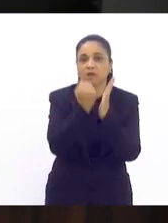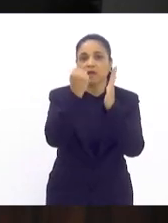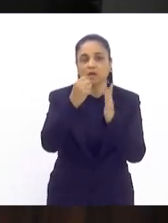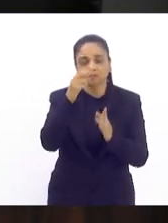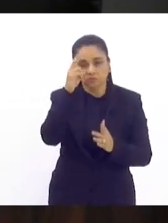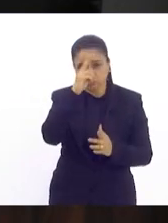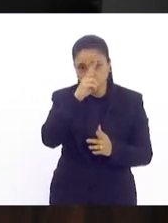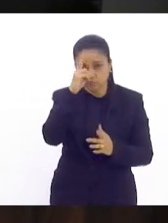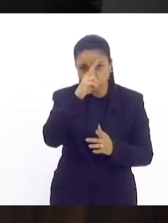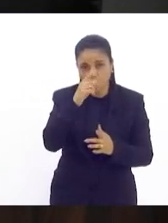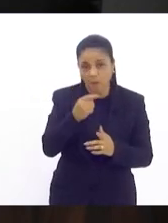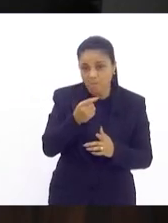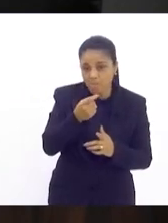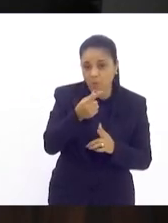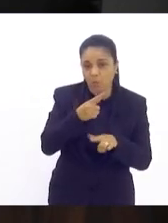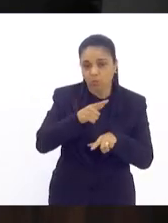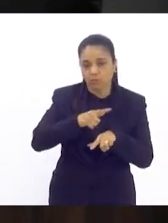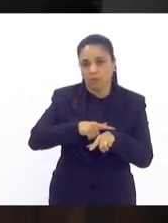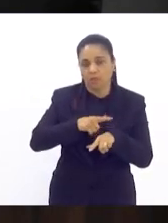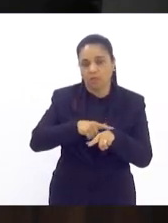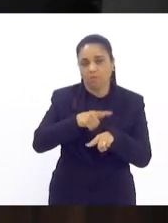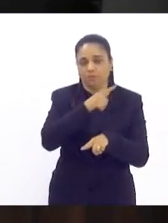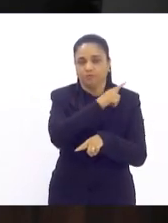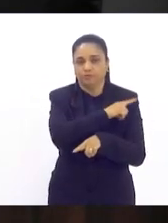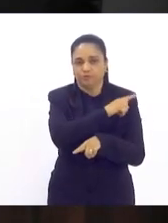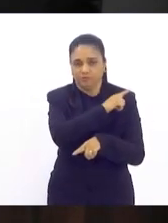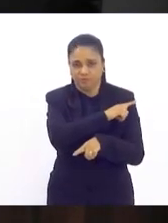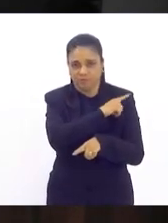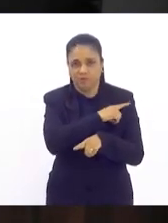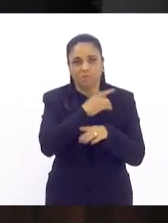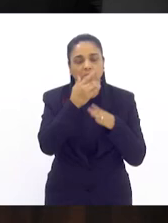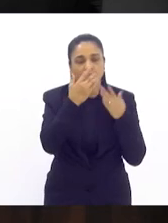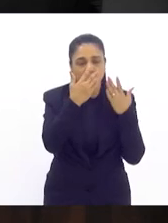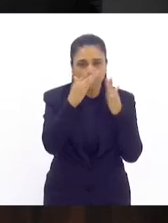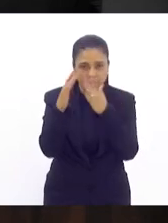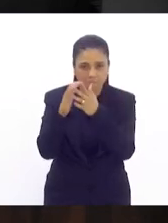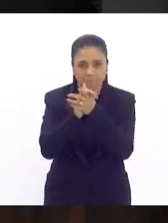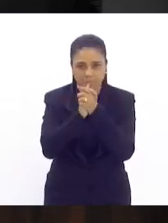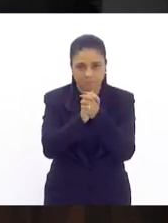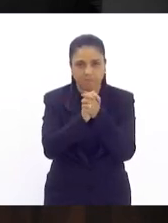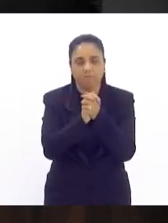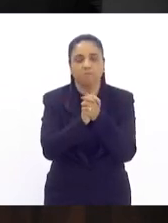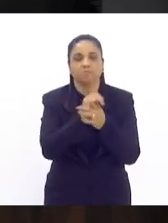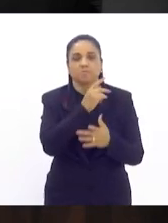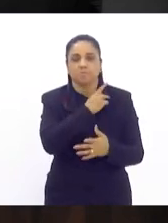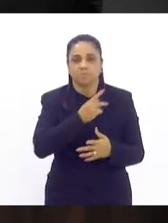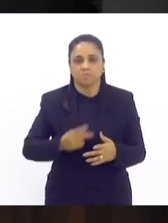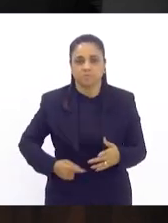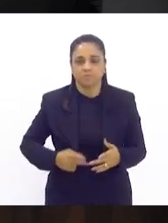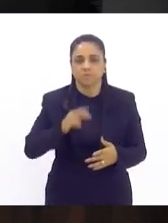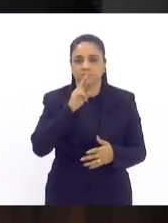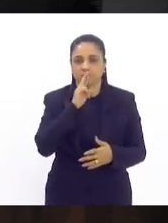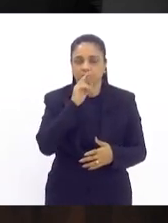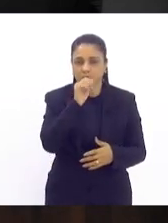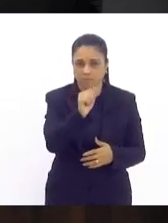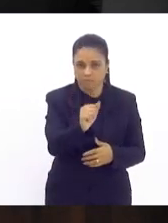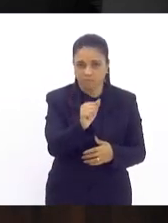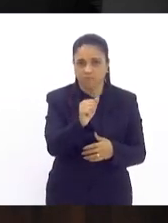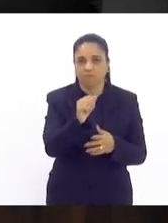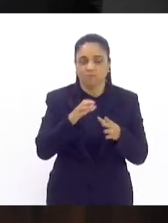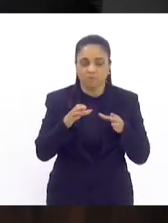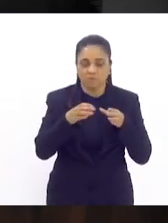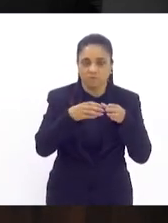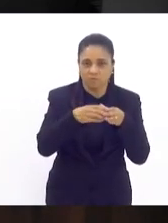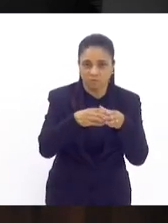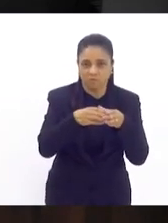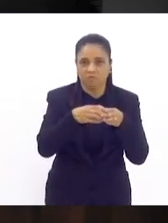tão pouco tempo essa nova gestão parabéns então Presidente Rodrigo Amorim cada colega que compõem a condição de constituição e justiça